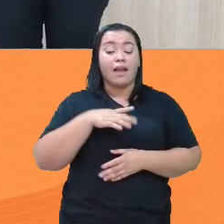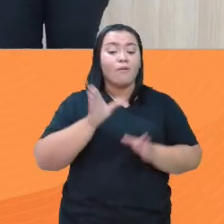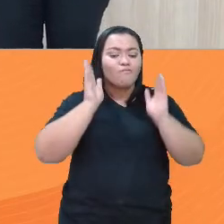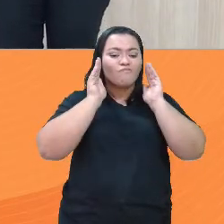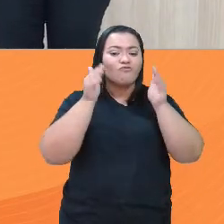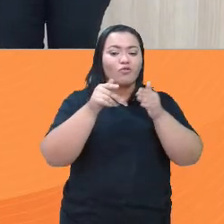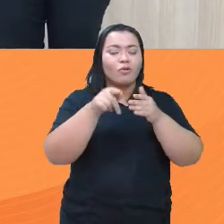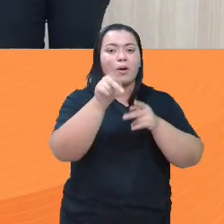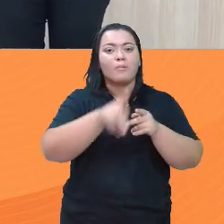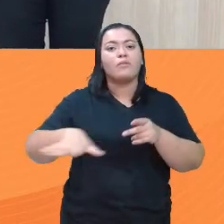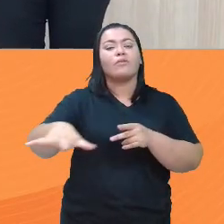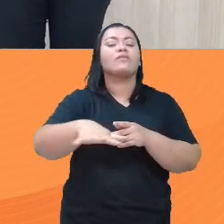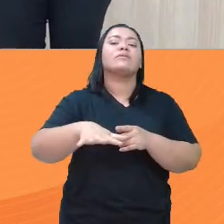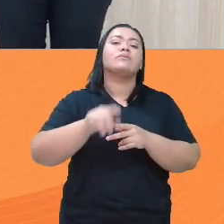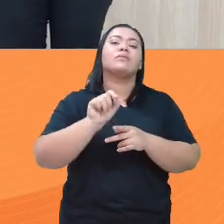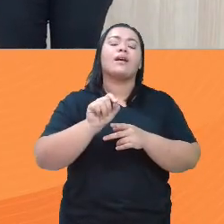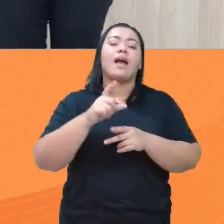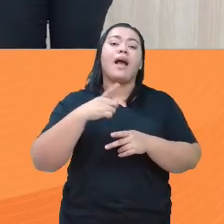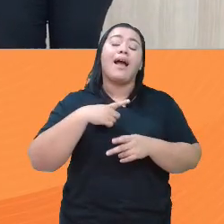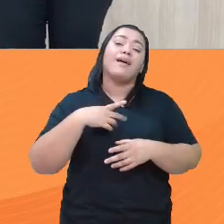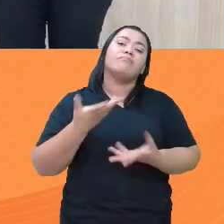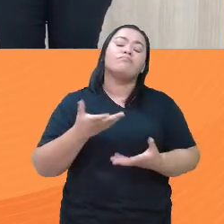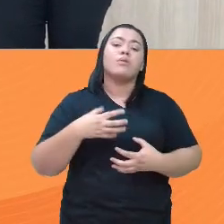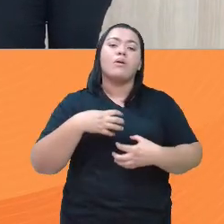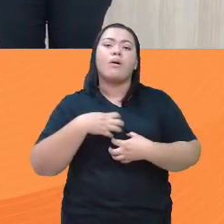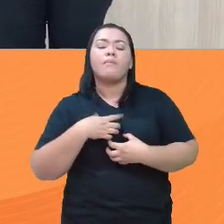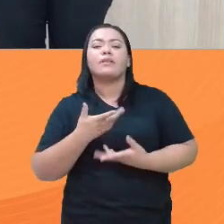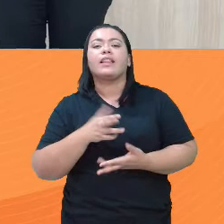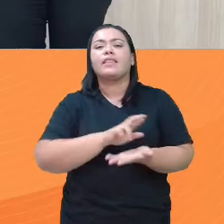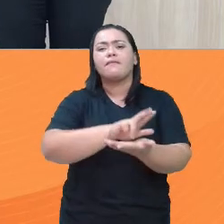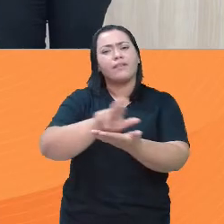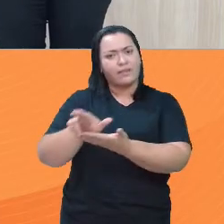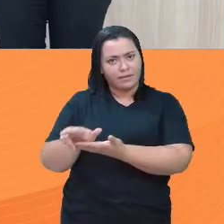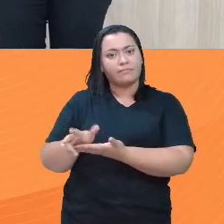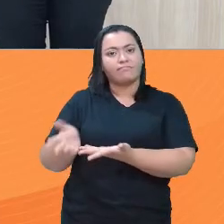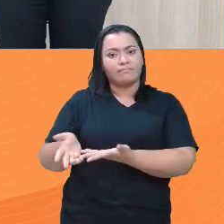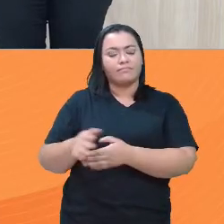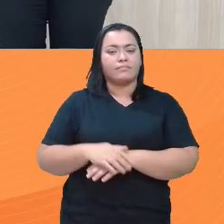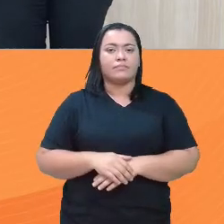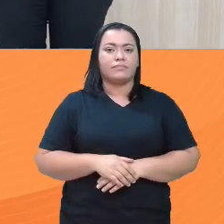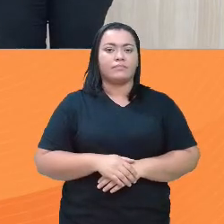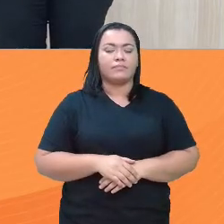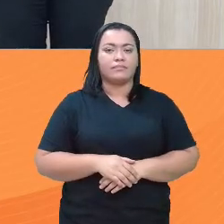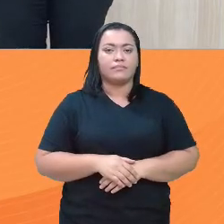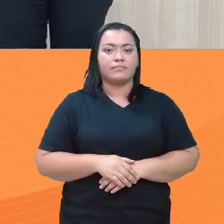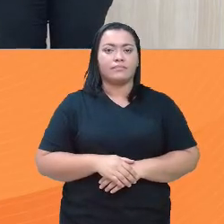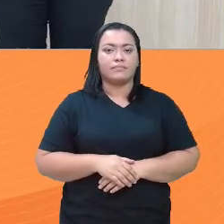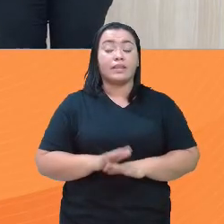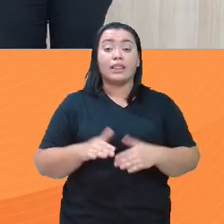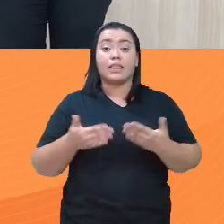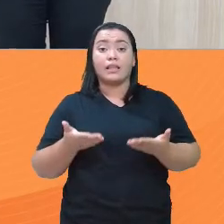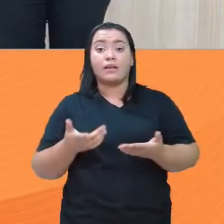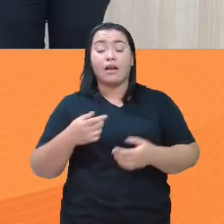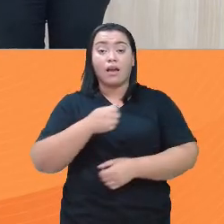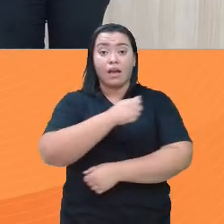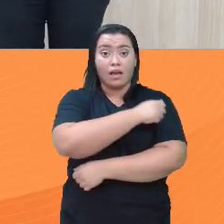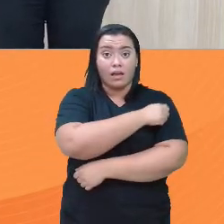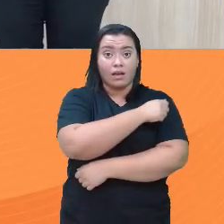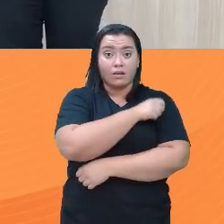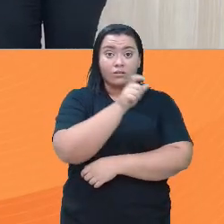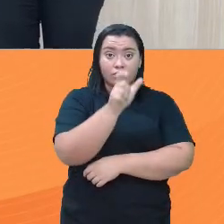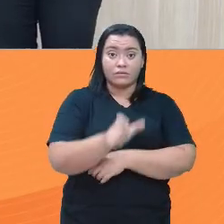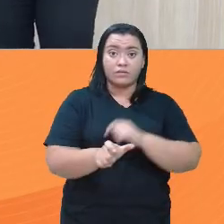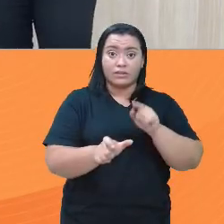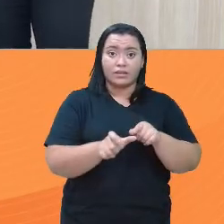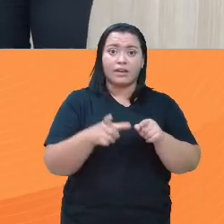tem comportamentos muito diferenciados, né? Comportamentos muito específicos. Então, para o estudante, por exemplo, que está